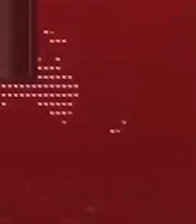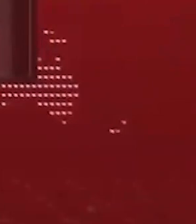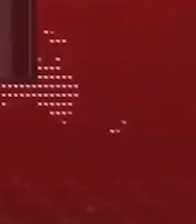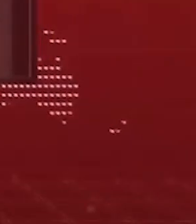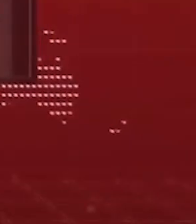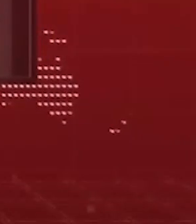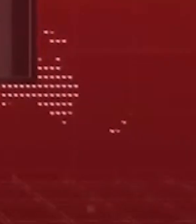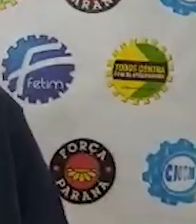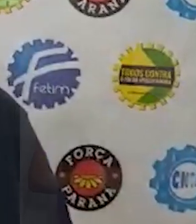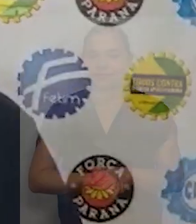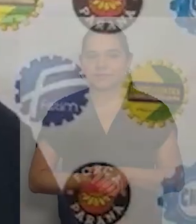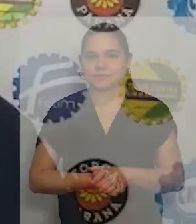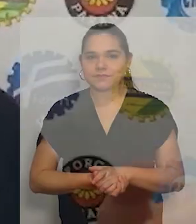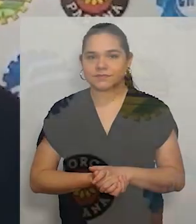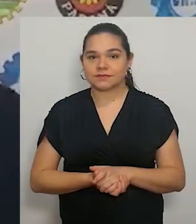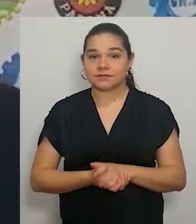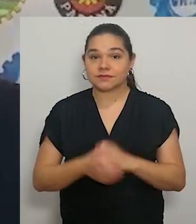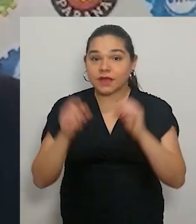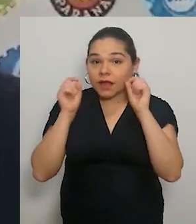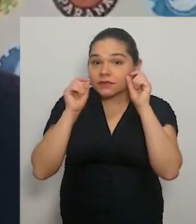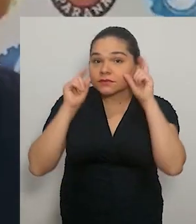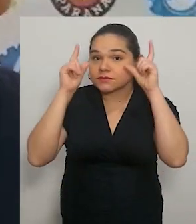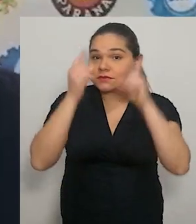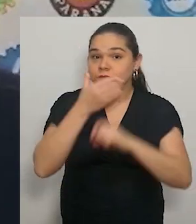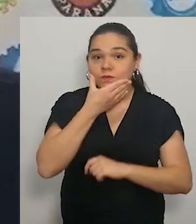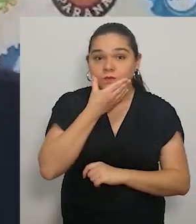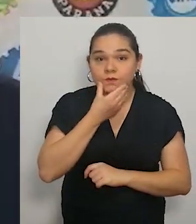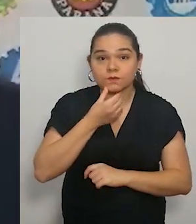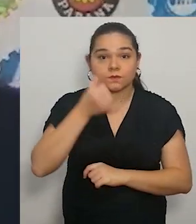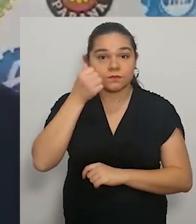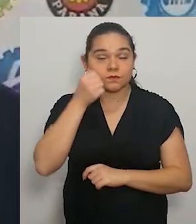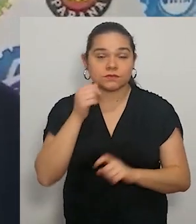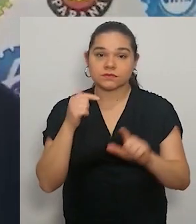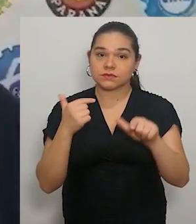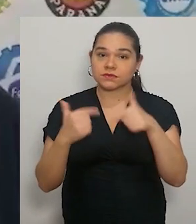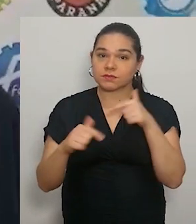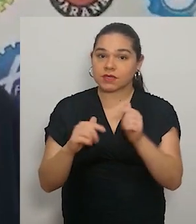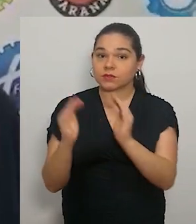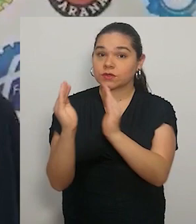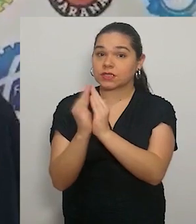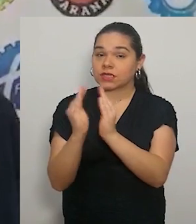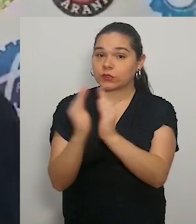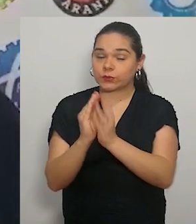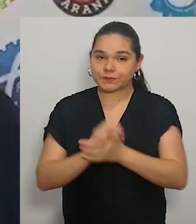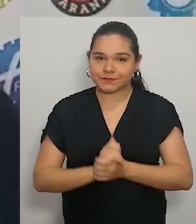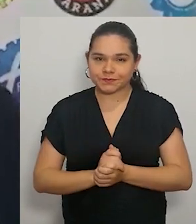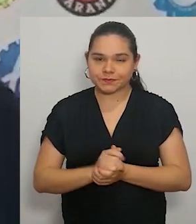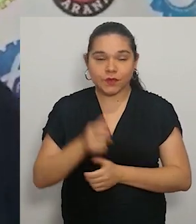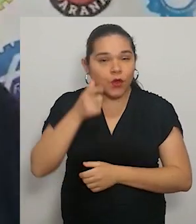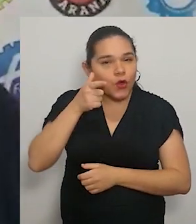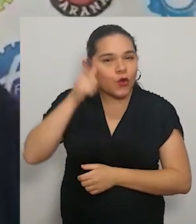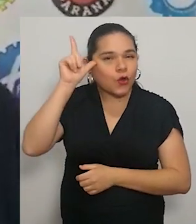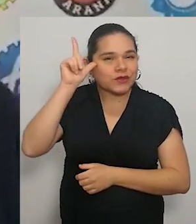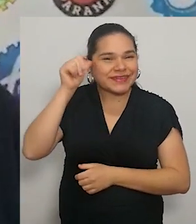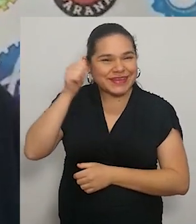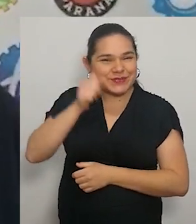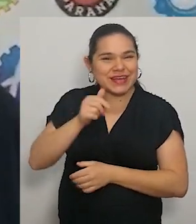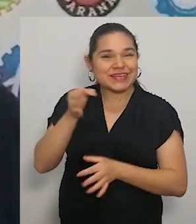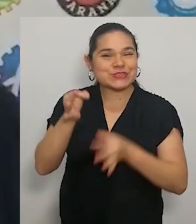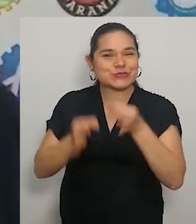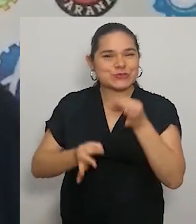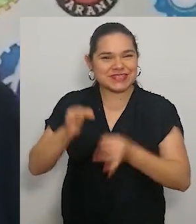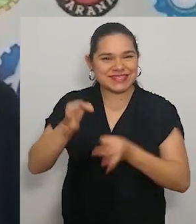aí a atenção de trabalhadoras e trabalhadores da renault ontem a juíza